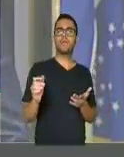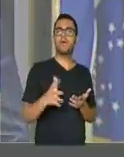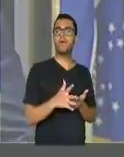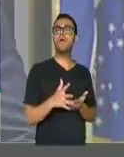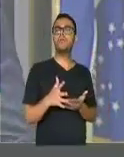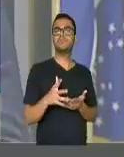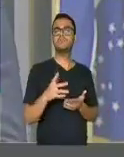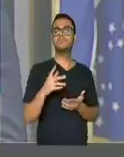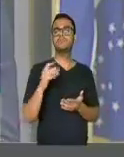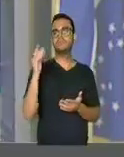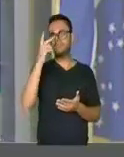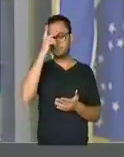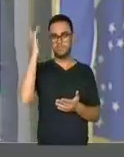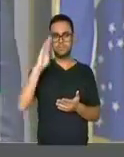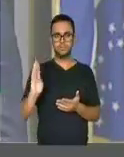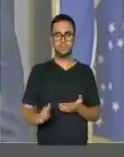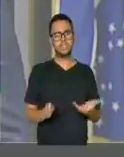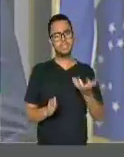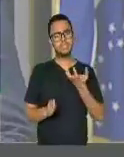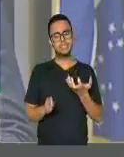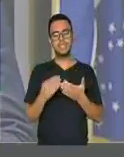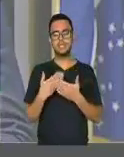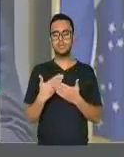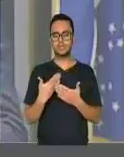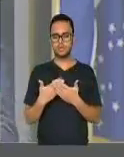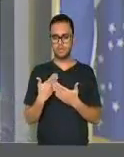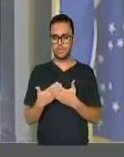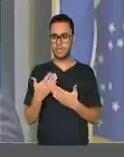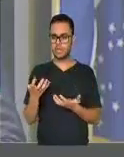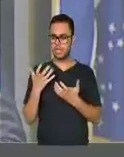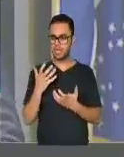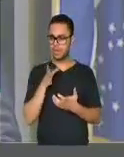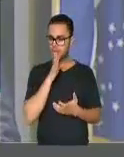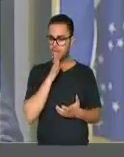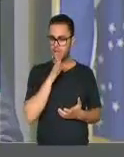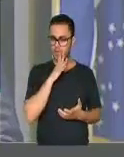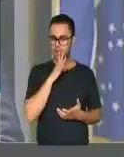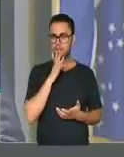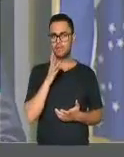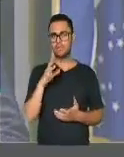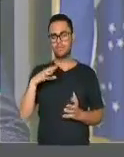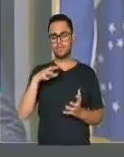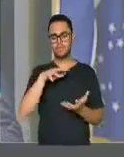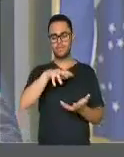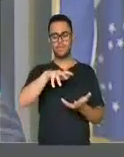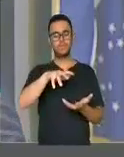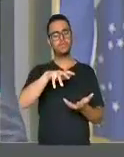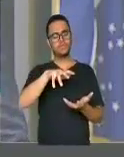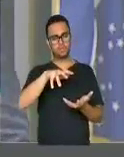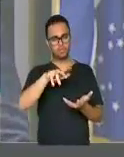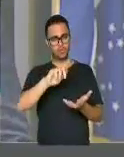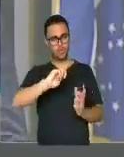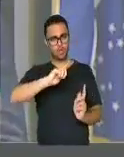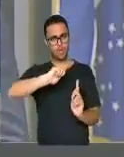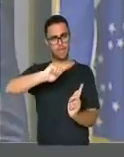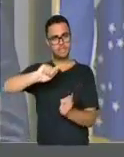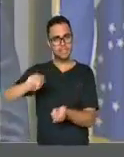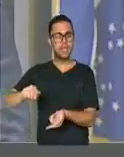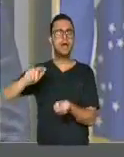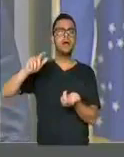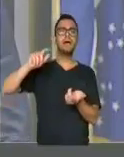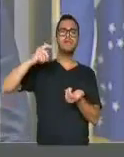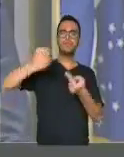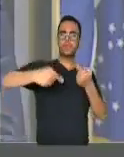brasileiros, ávida por estudar, ávida pelo conhecimento, no mundo globalizado e